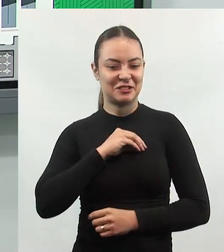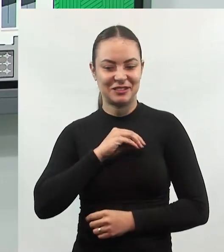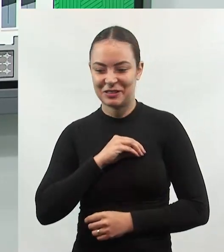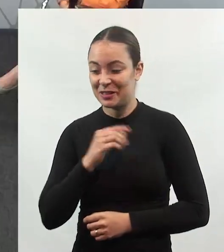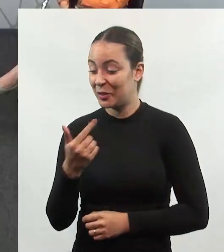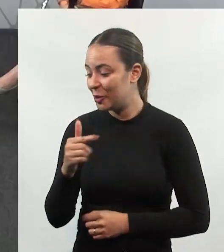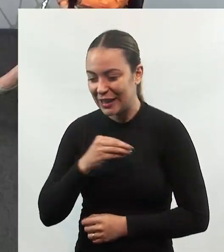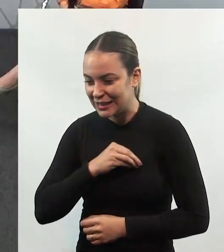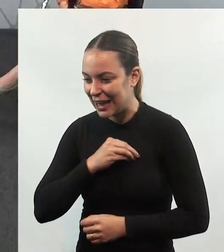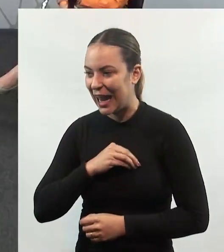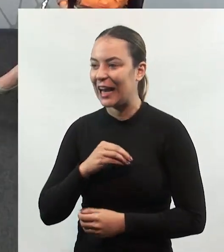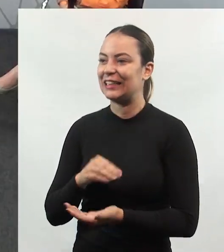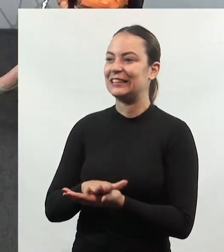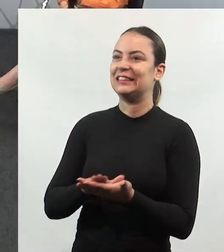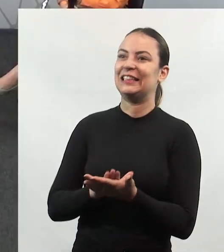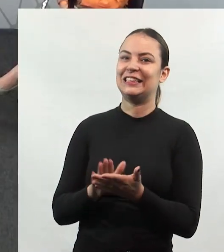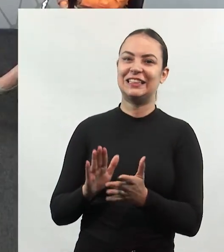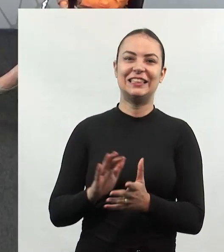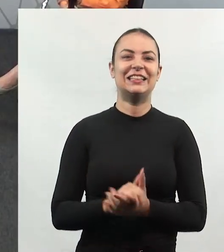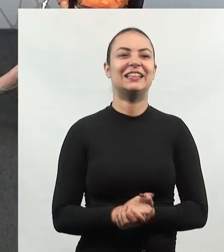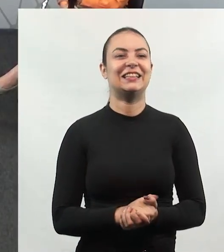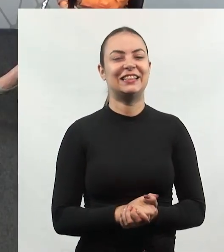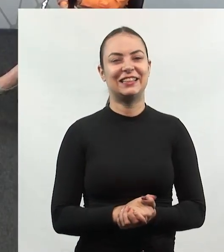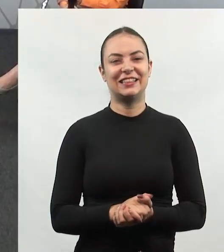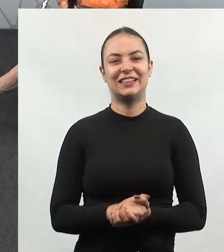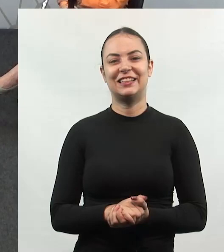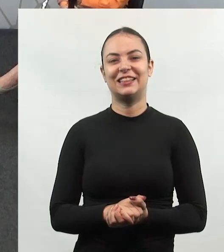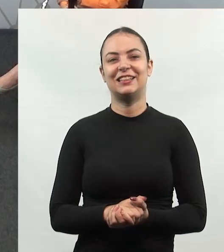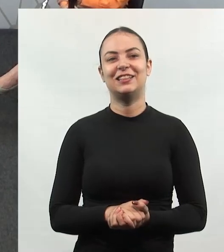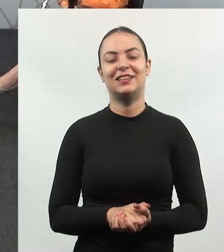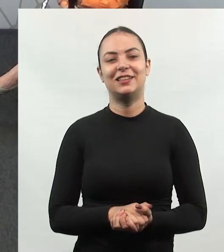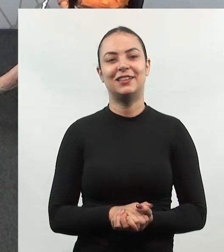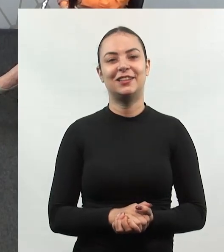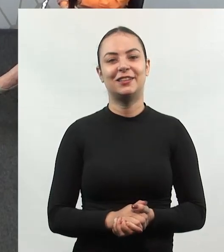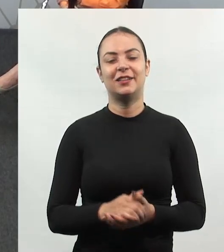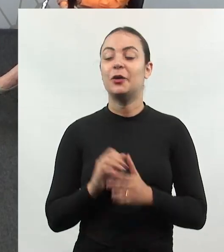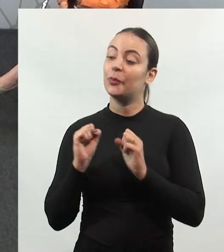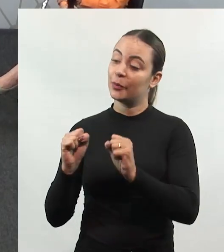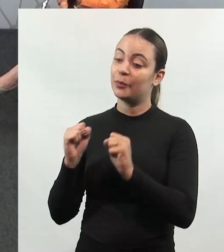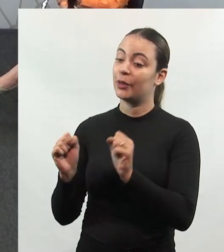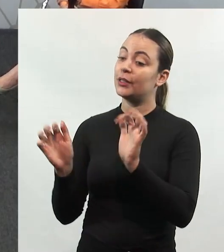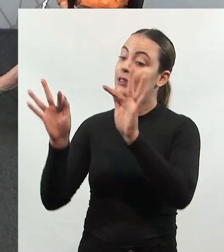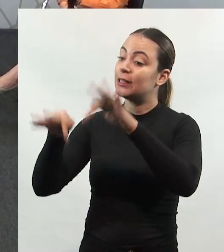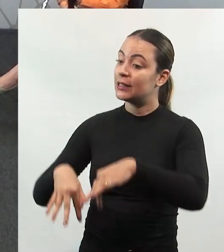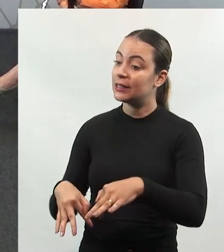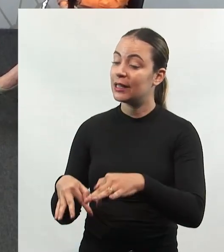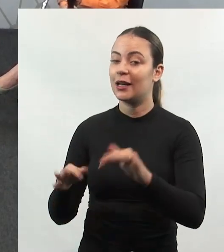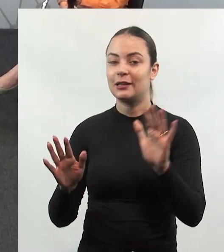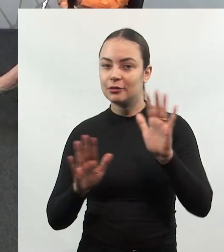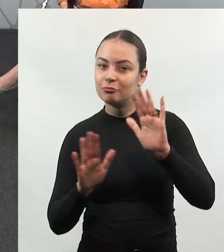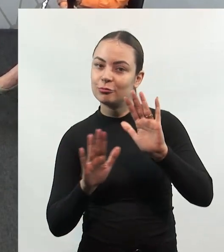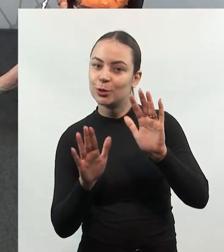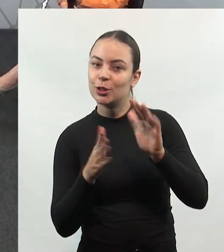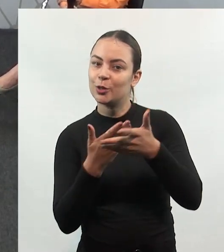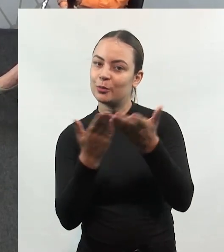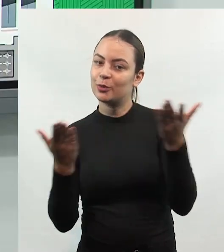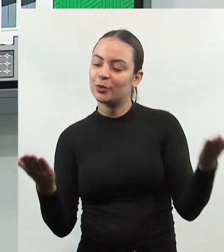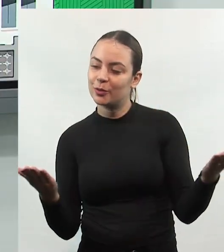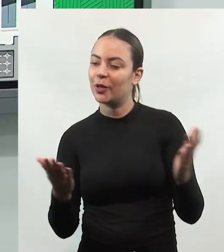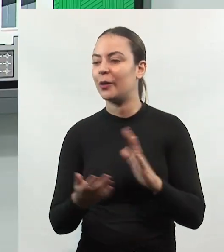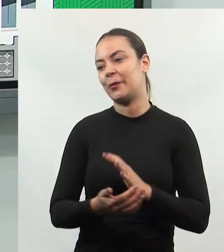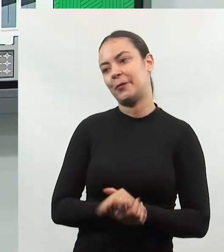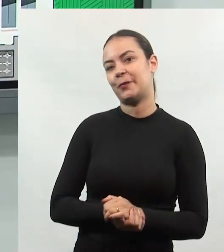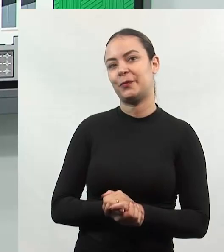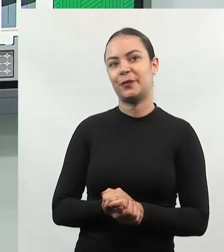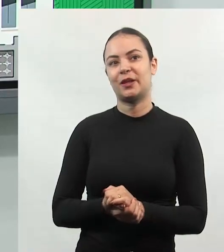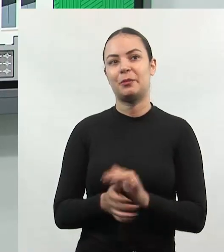sinal. Ai, meu Deus, ainda bem que eu não preciso ganhar dinheiro apresentando, né? Tem Mas, vaga assim, na TV para você, hein? Vocês podem se despedir do